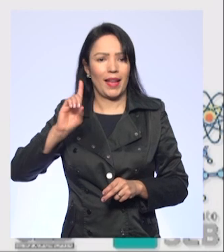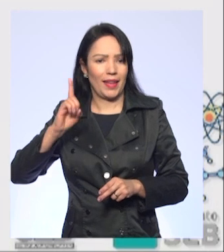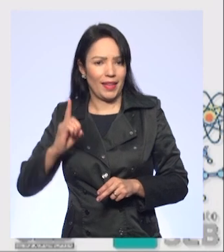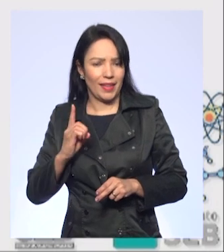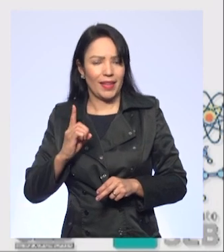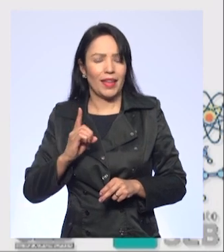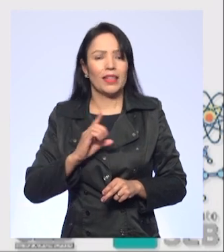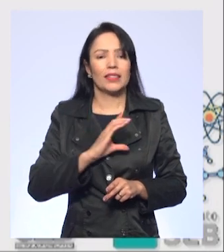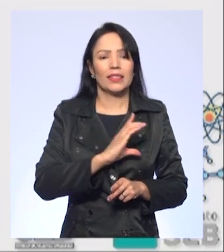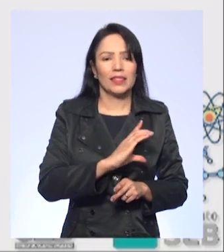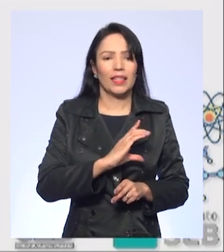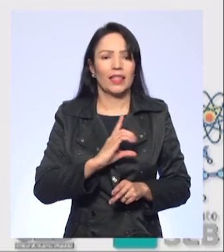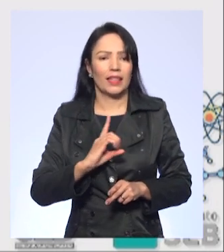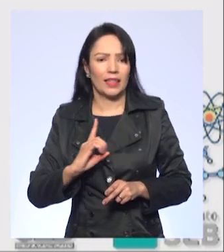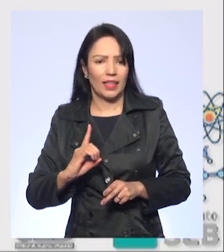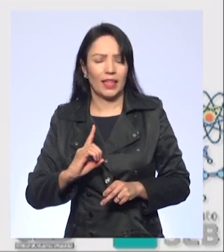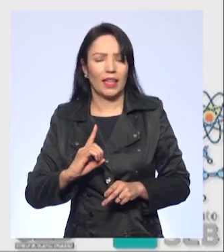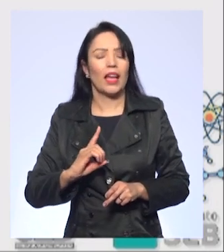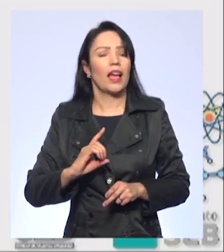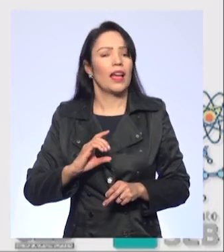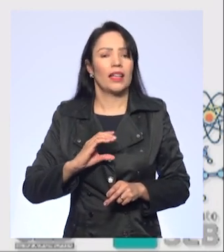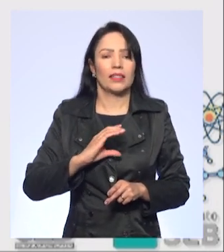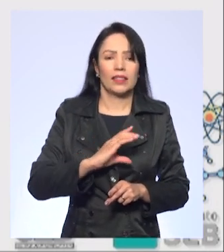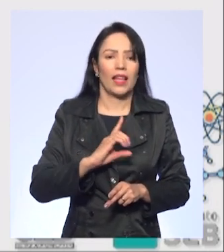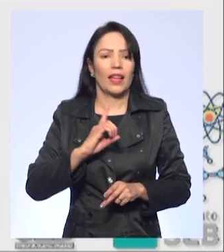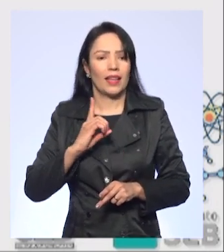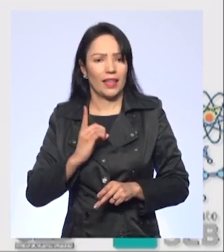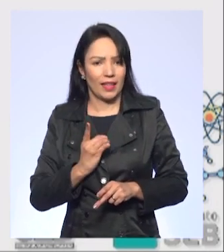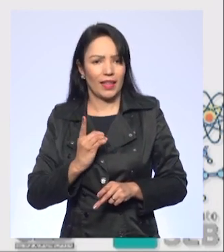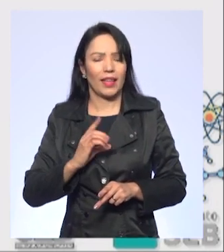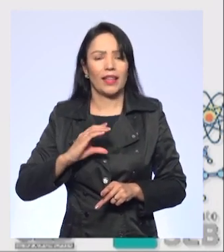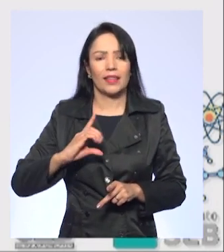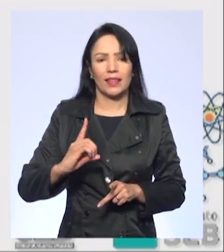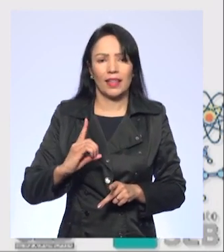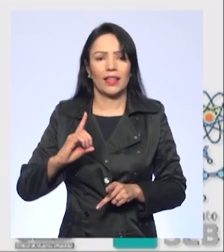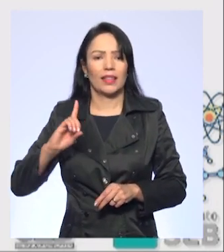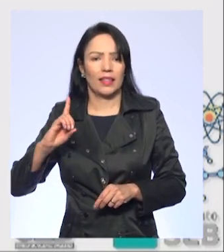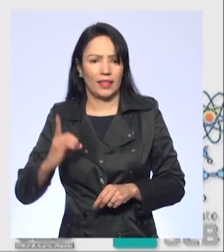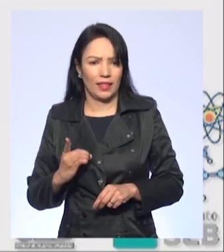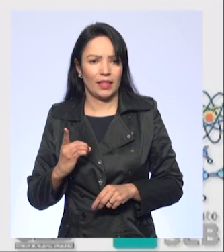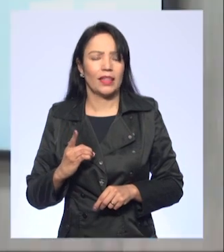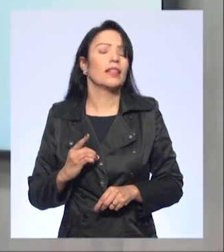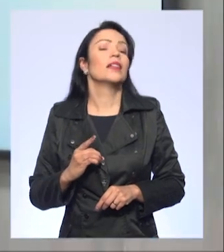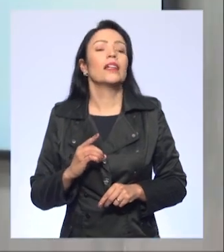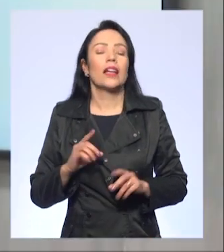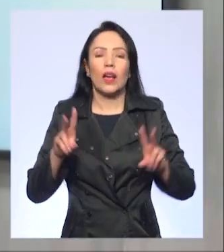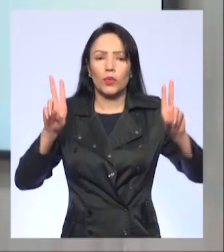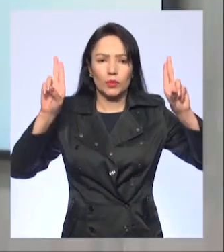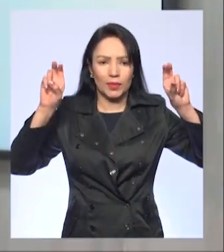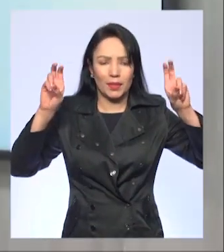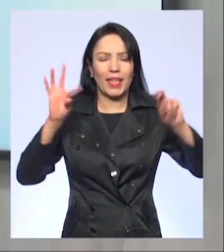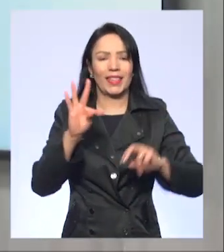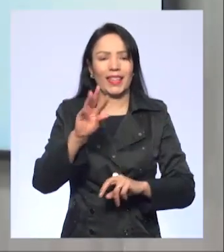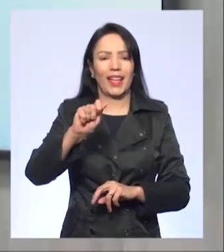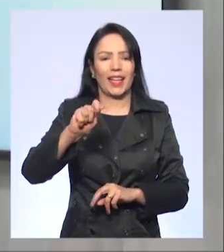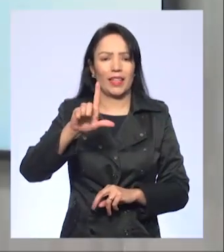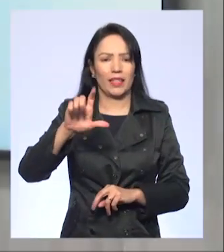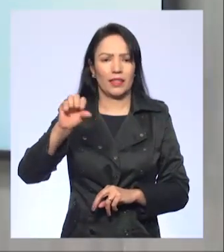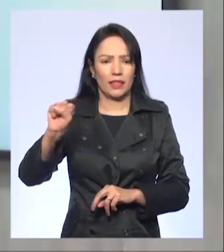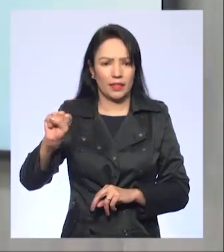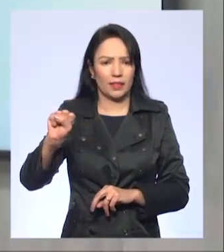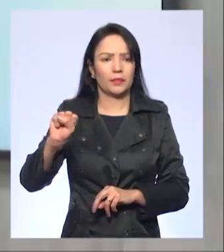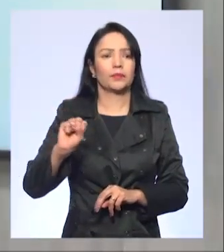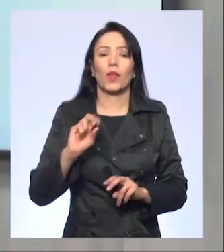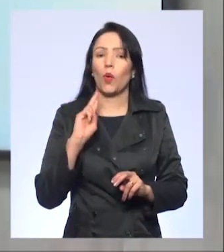o correspondente a ele do outro lado é C', D'. Esse é o chamado Teorema de Tales, ou